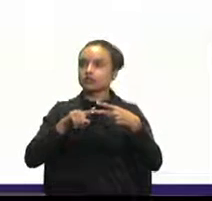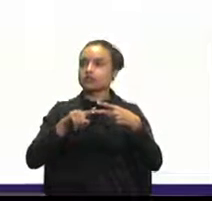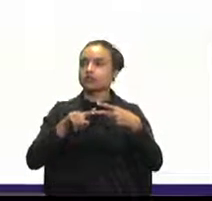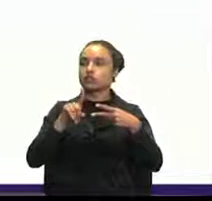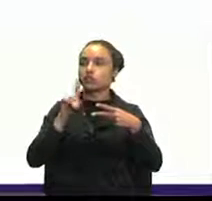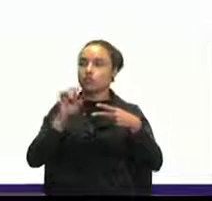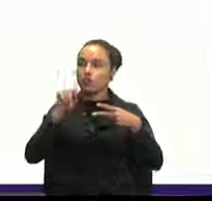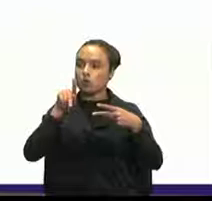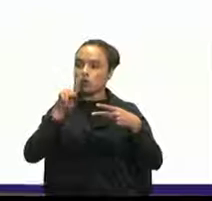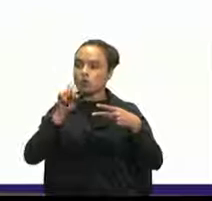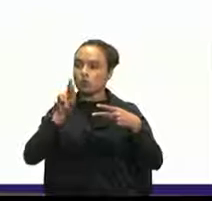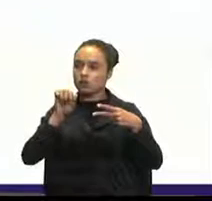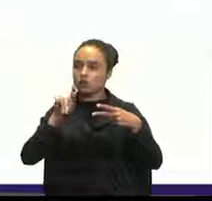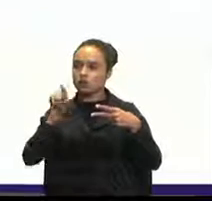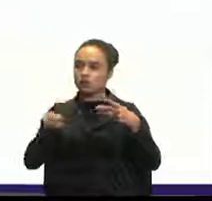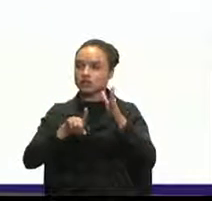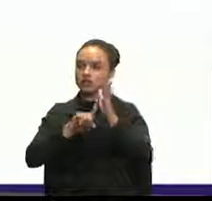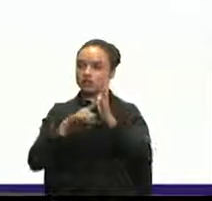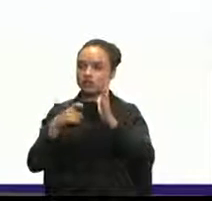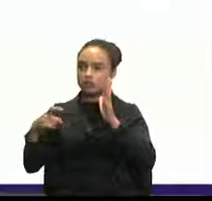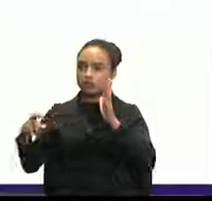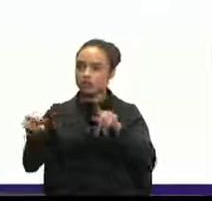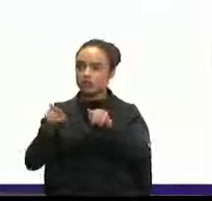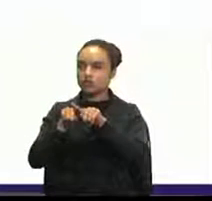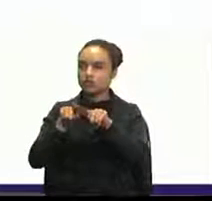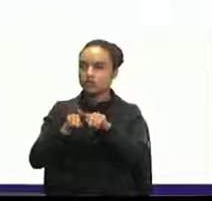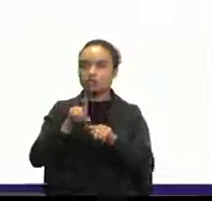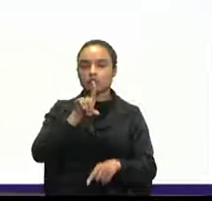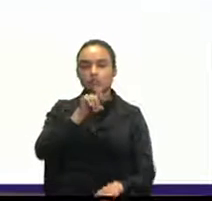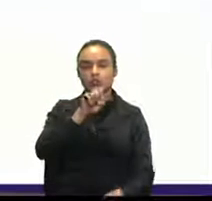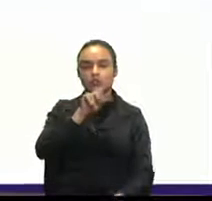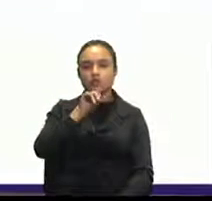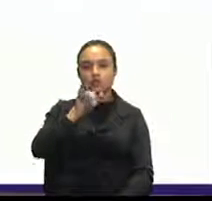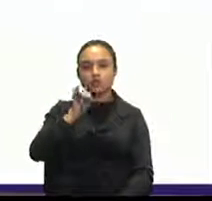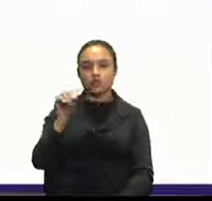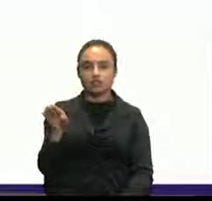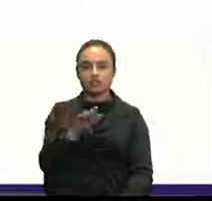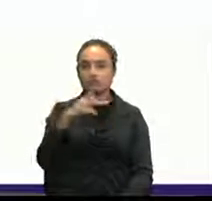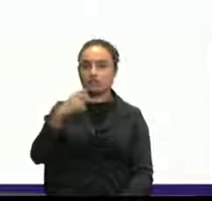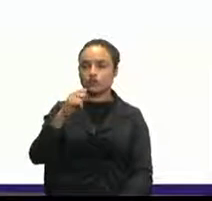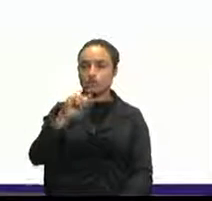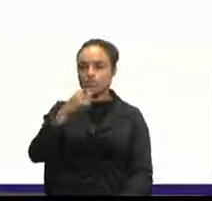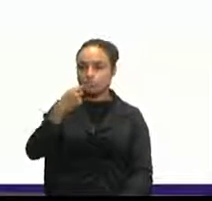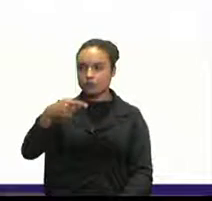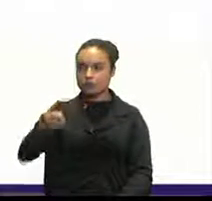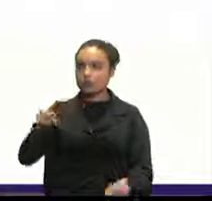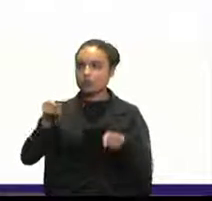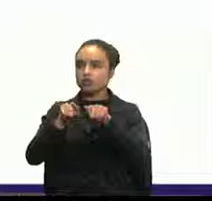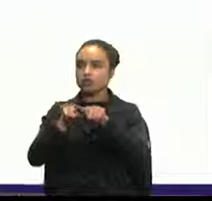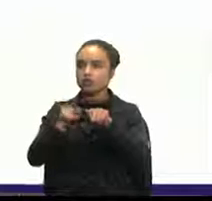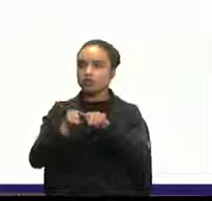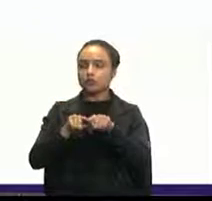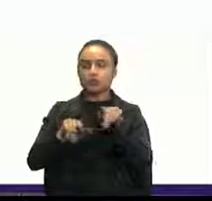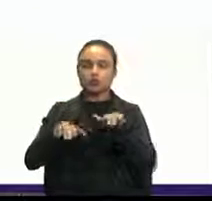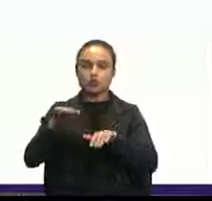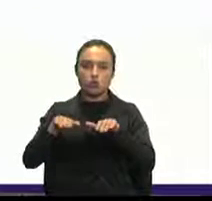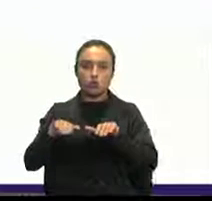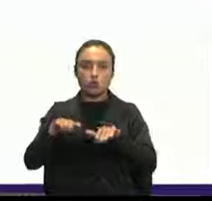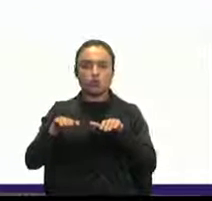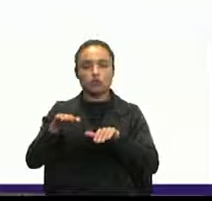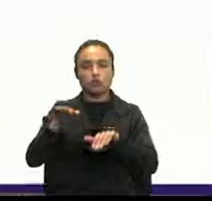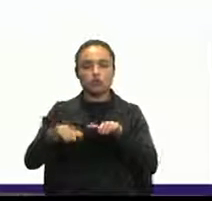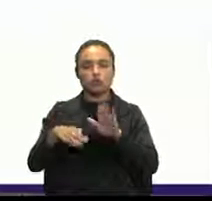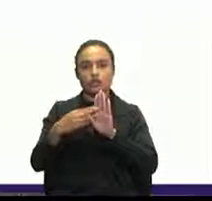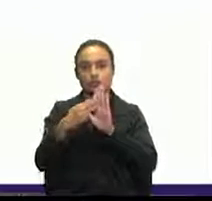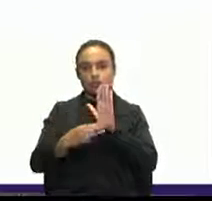variância ea covariância na qual delas 11 uma relevância maior de fato desvio padrão porque